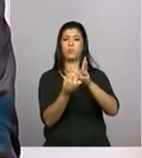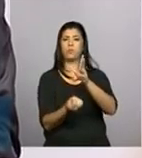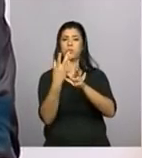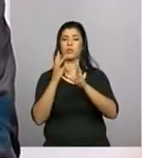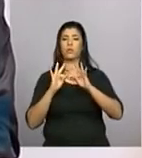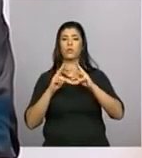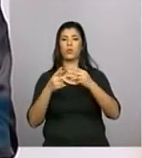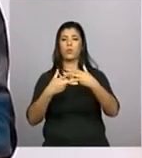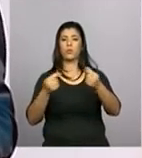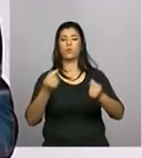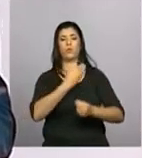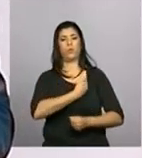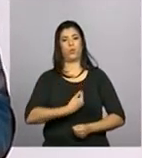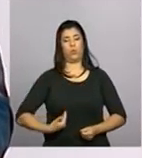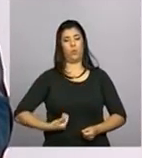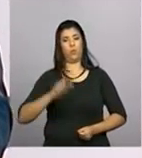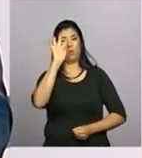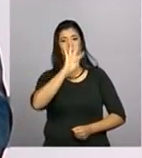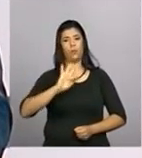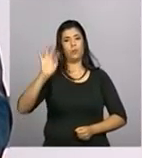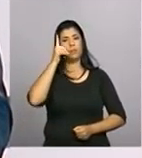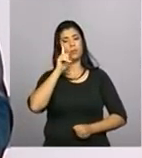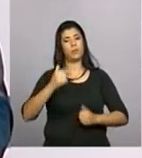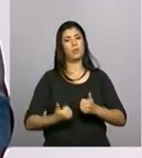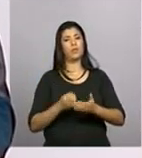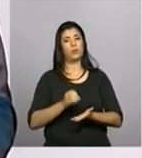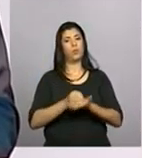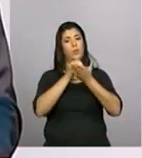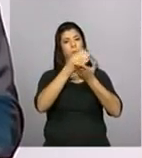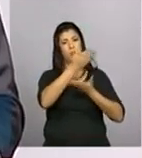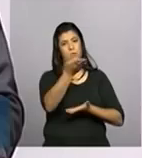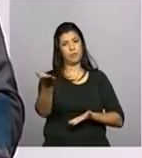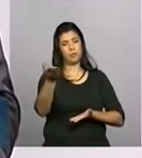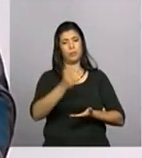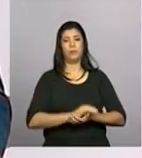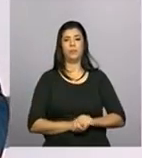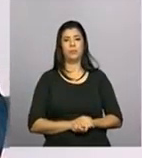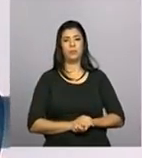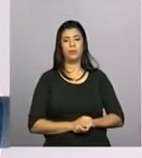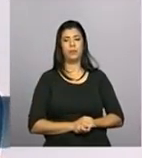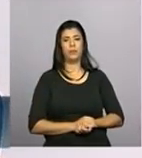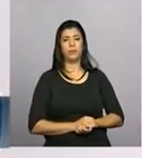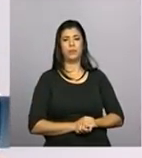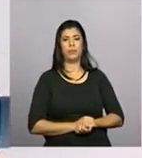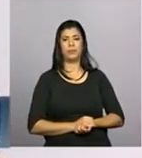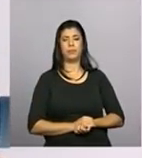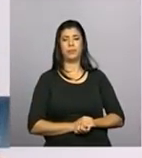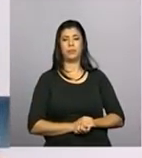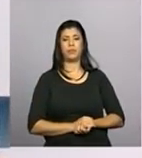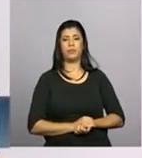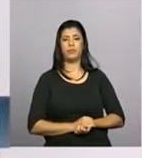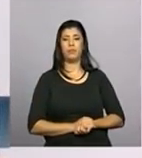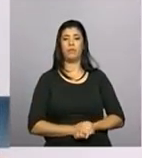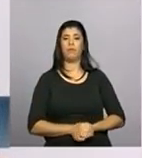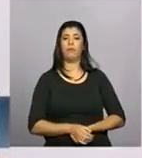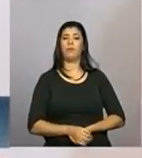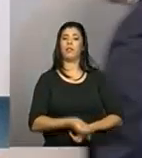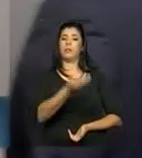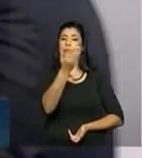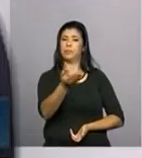tanto que o governo federal conseguiu com o apoio de todos vocês. aqui aos meus amigos e